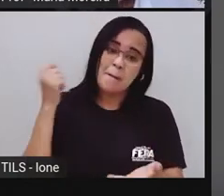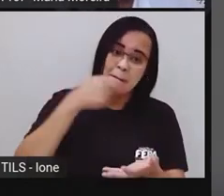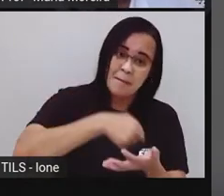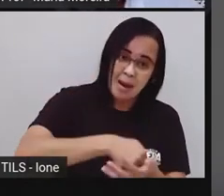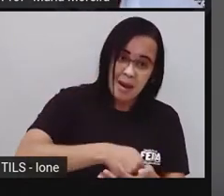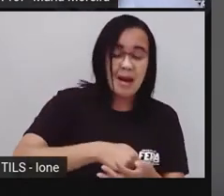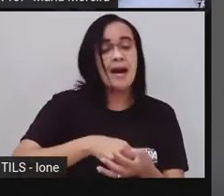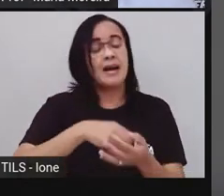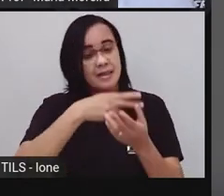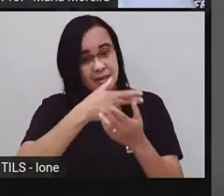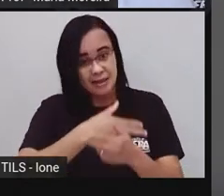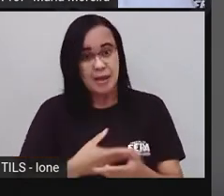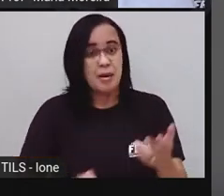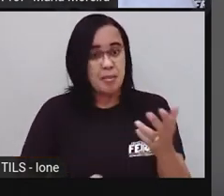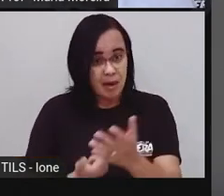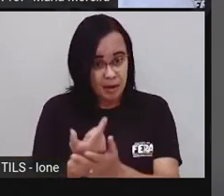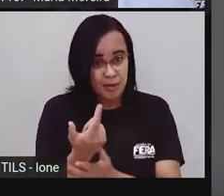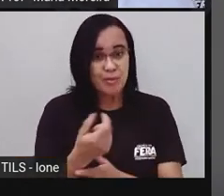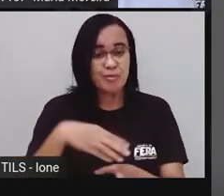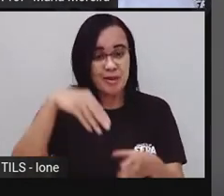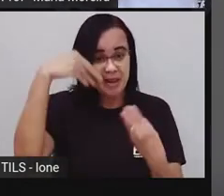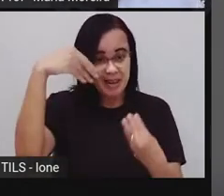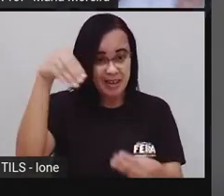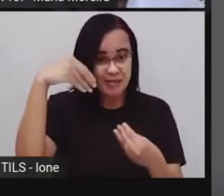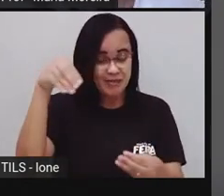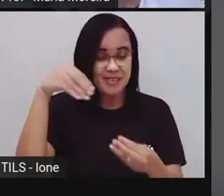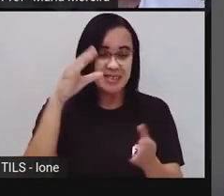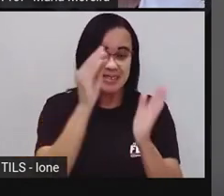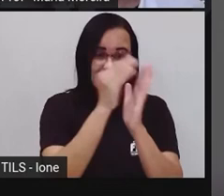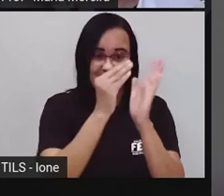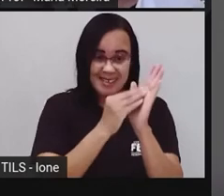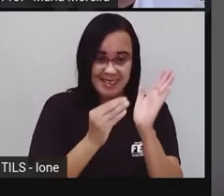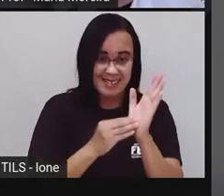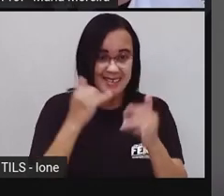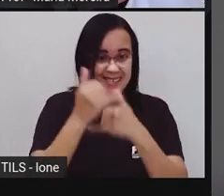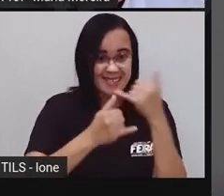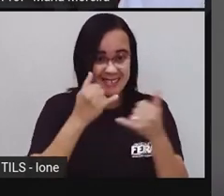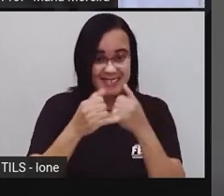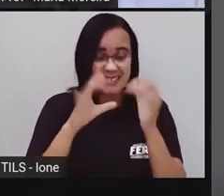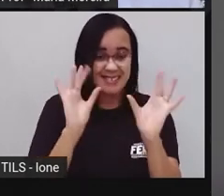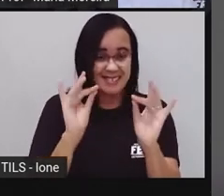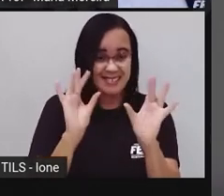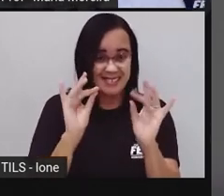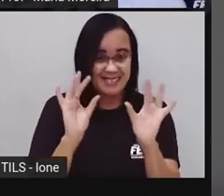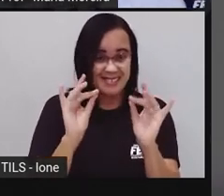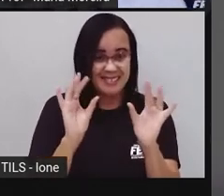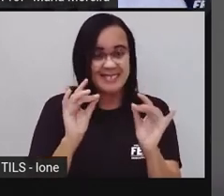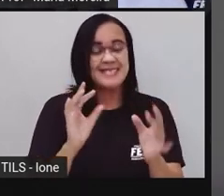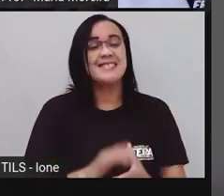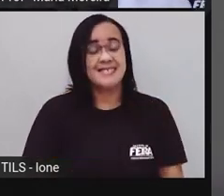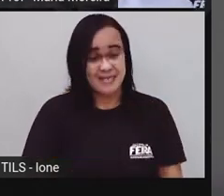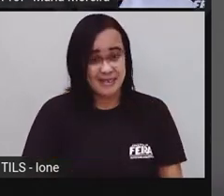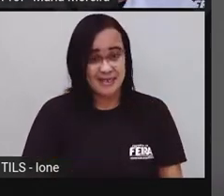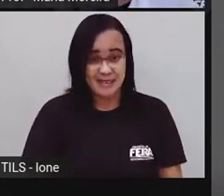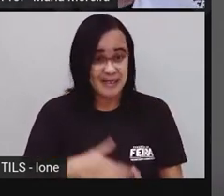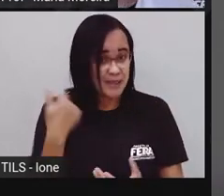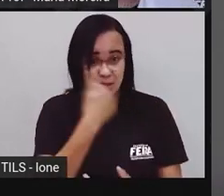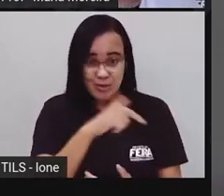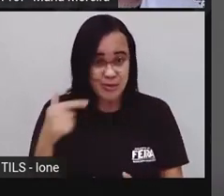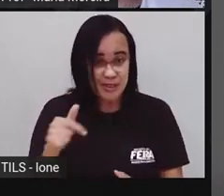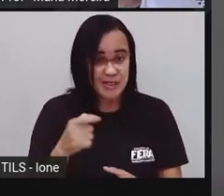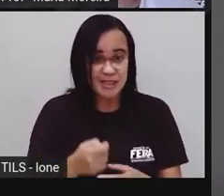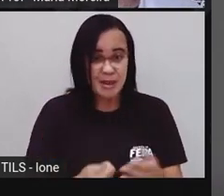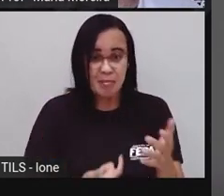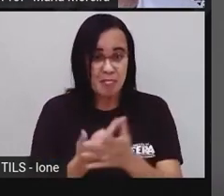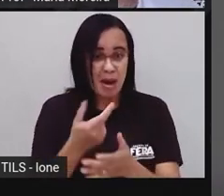figurinha então a gente não sabe se ele conseguiu comprar a revista ou não porque a gente não tem o valor da figurinha Então você estiver o valor da figurinha a gente